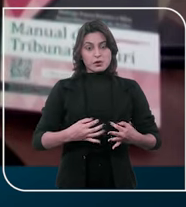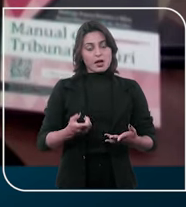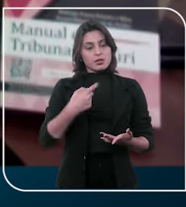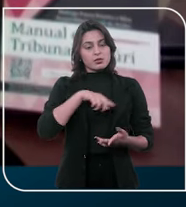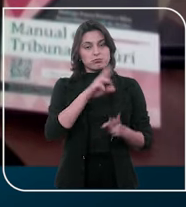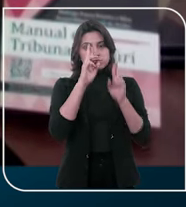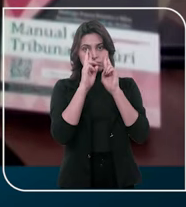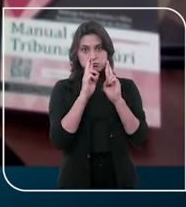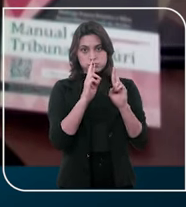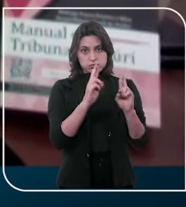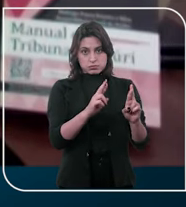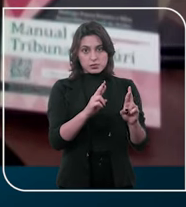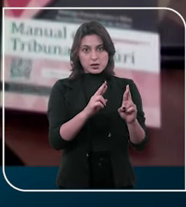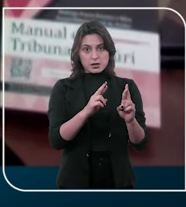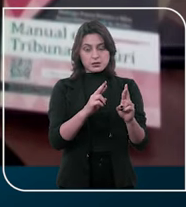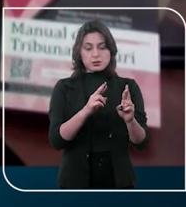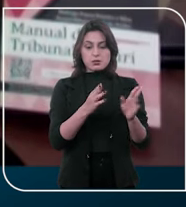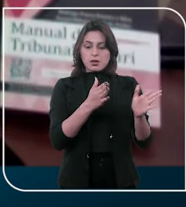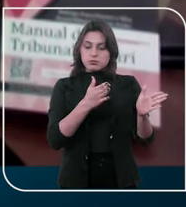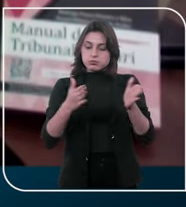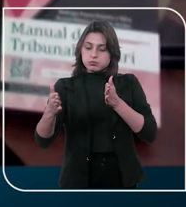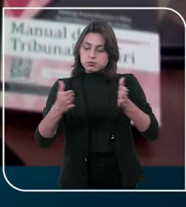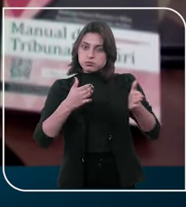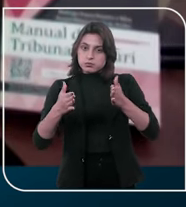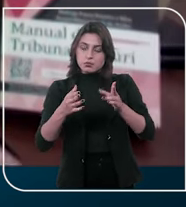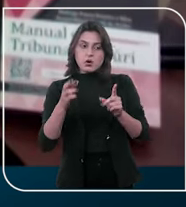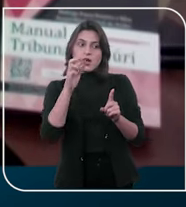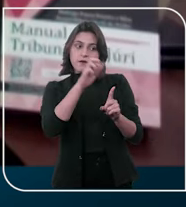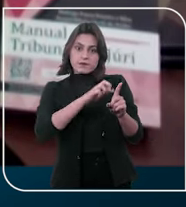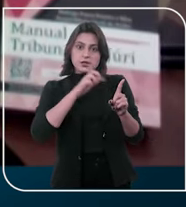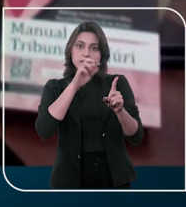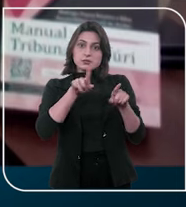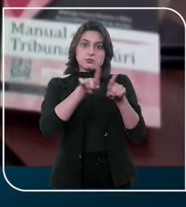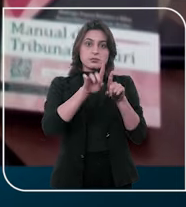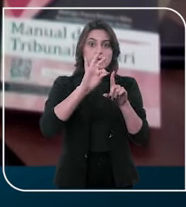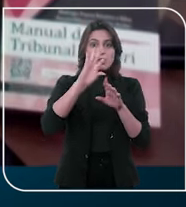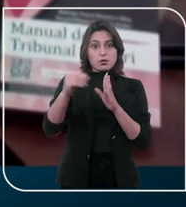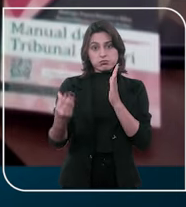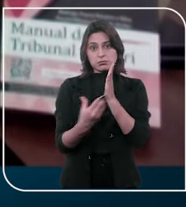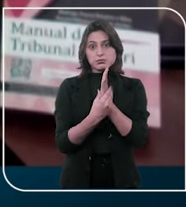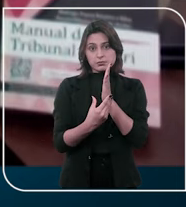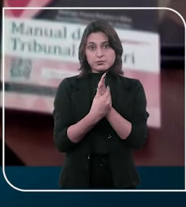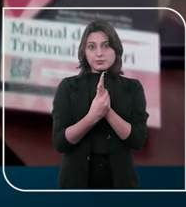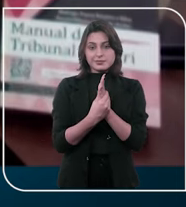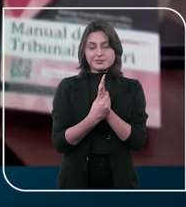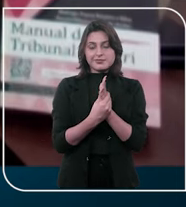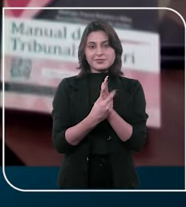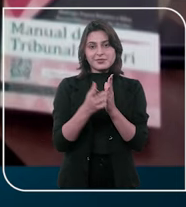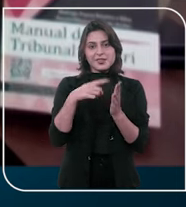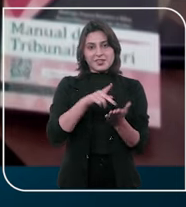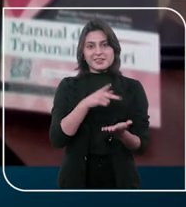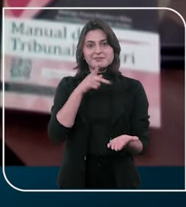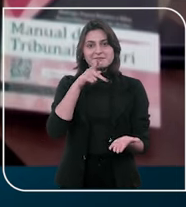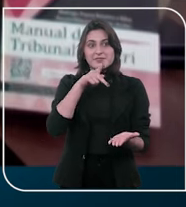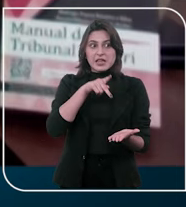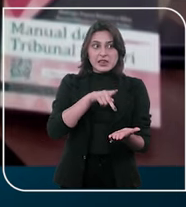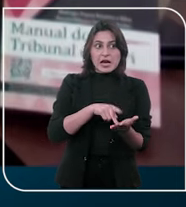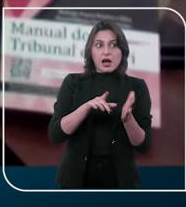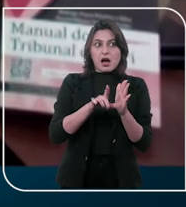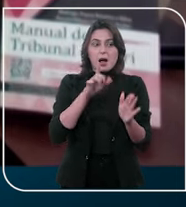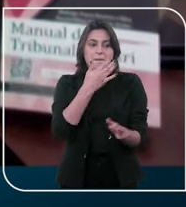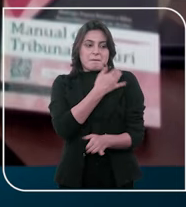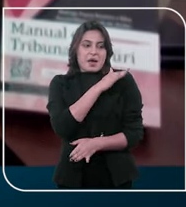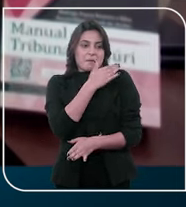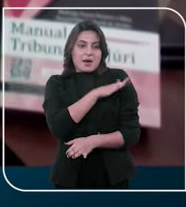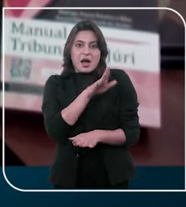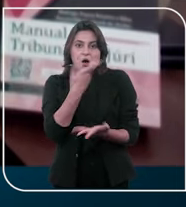toda a investigação e todo o processo que realmente não se tem um pré-julgamento. E esse pré-julgamento em